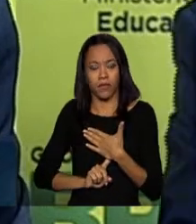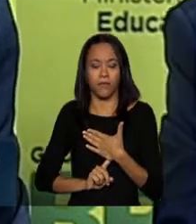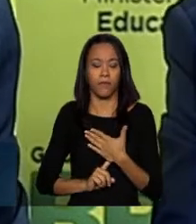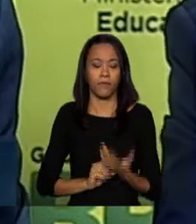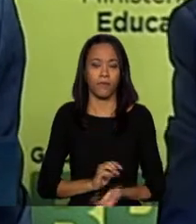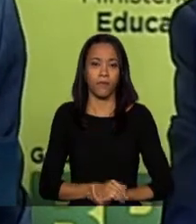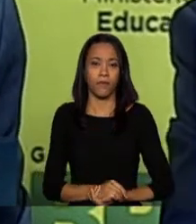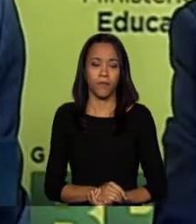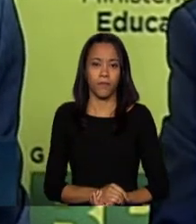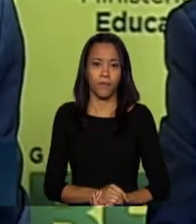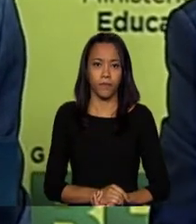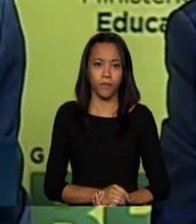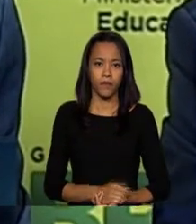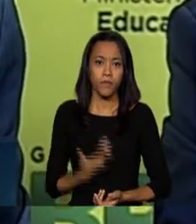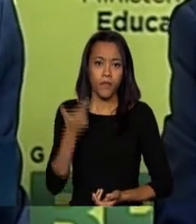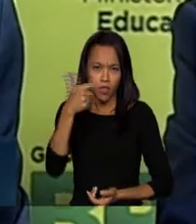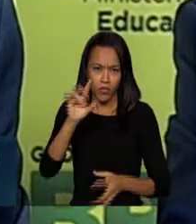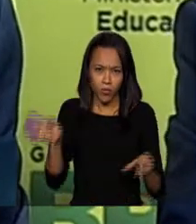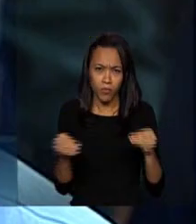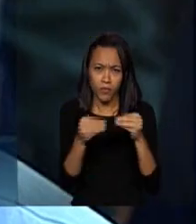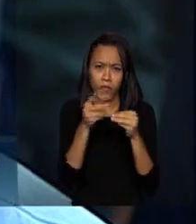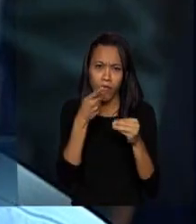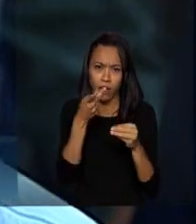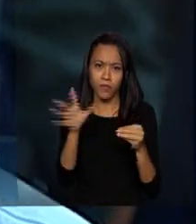só fazer posso fazer só um complemento?